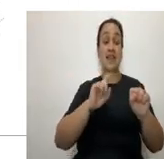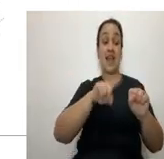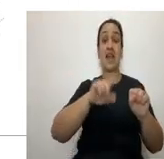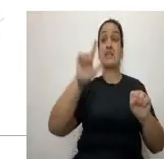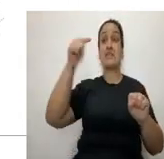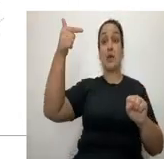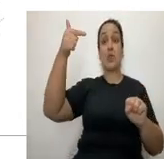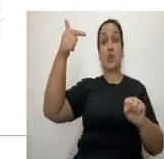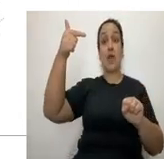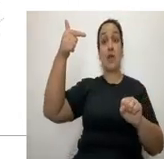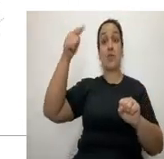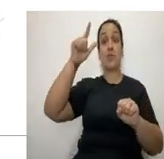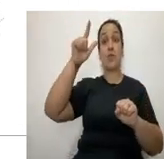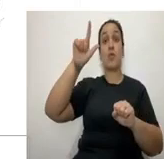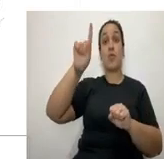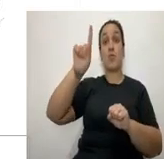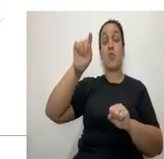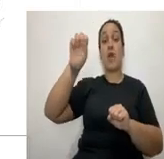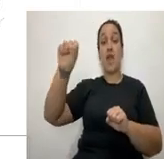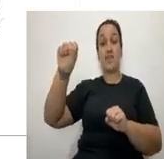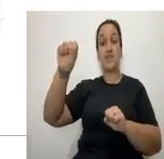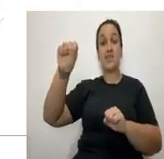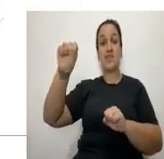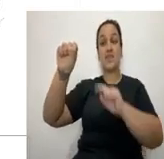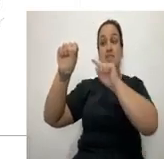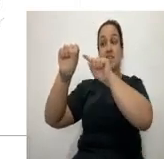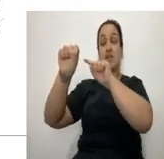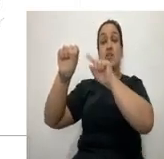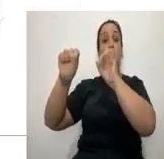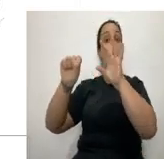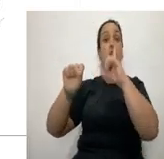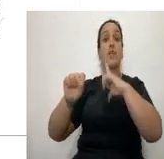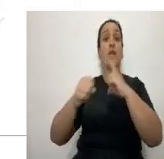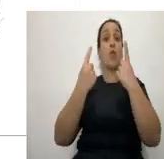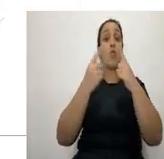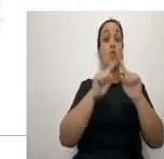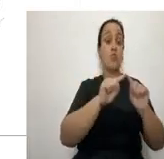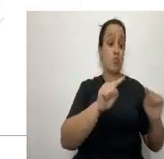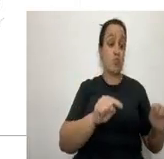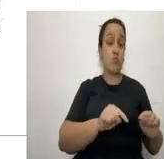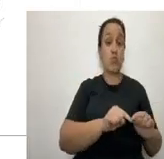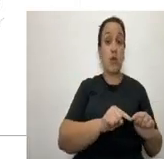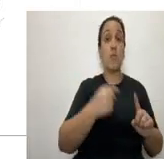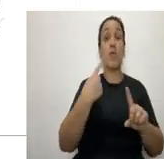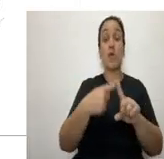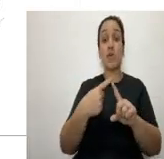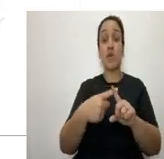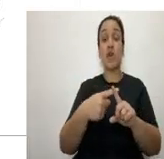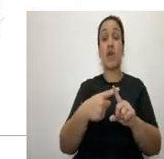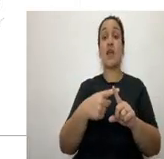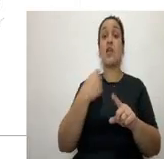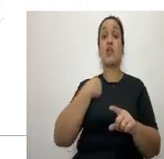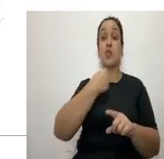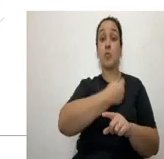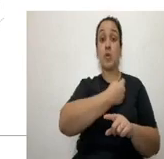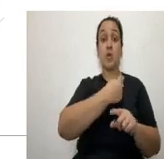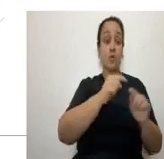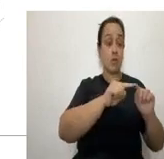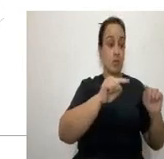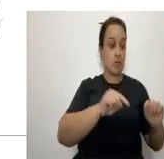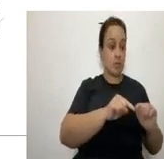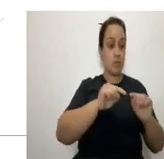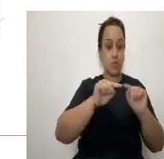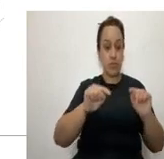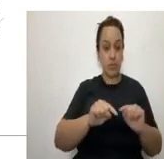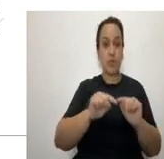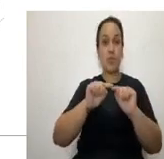quântico secundário 0, só tem um orbital, por que disso? Porque o número